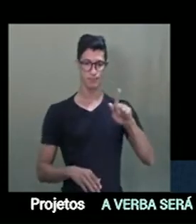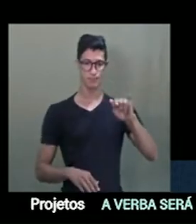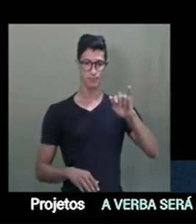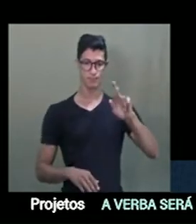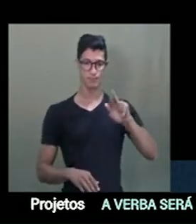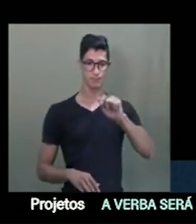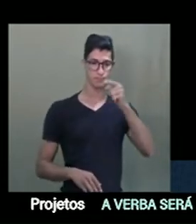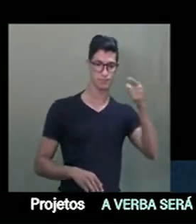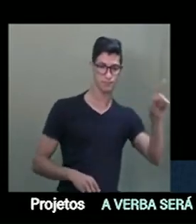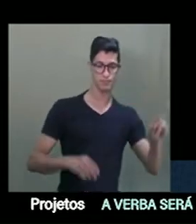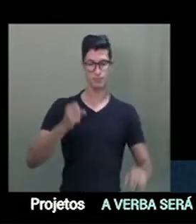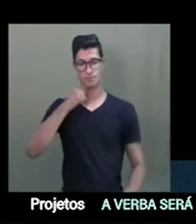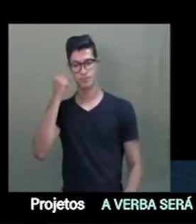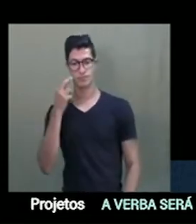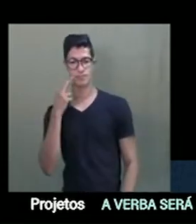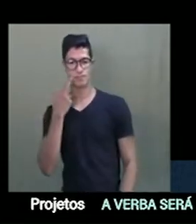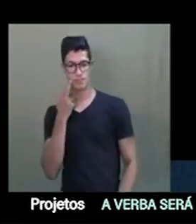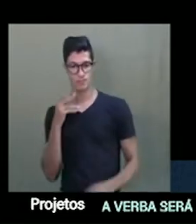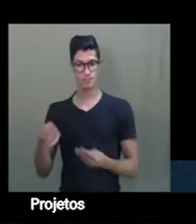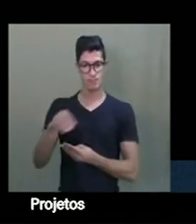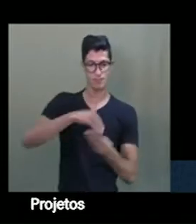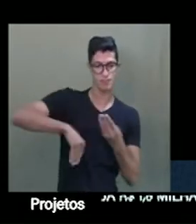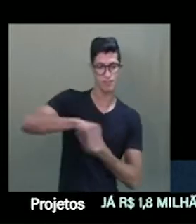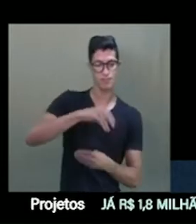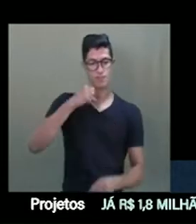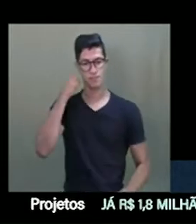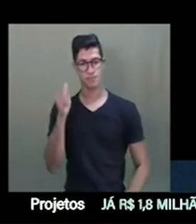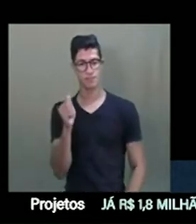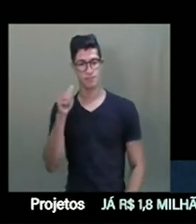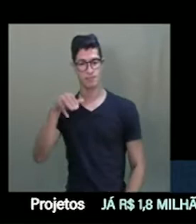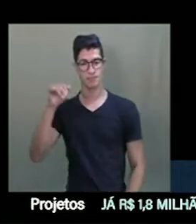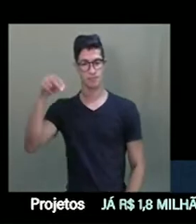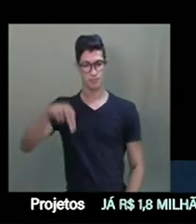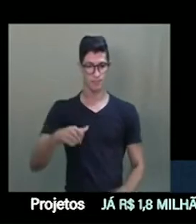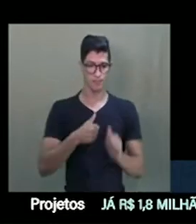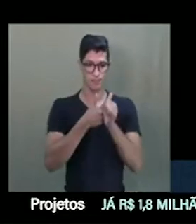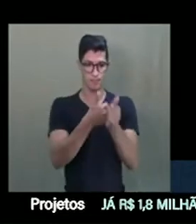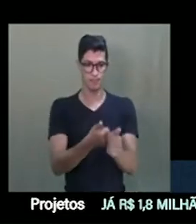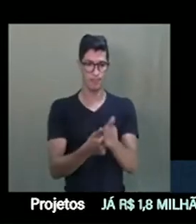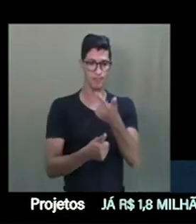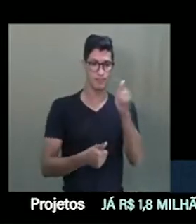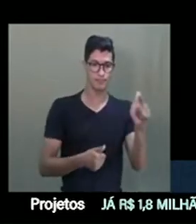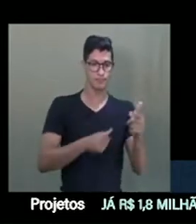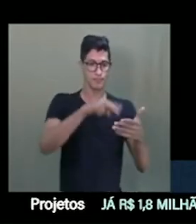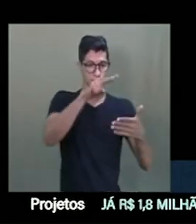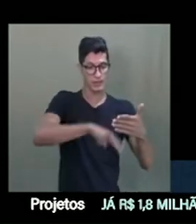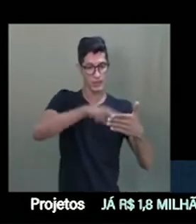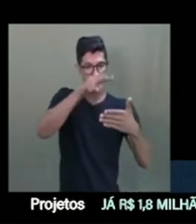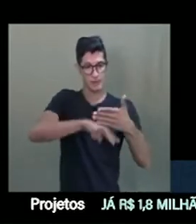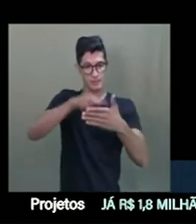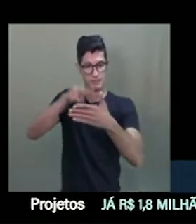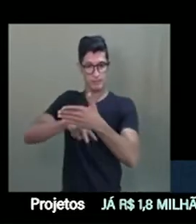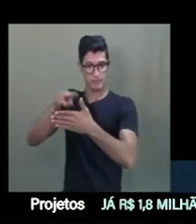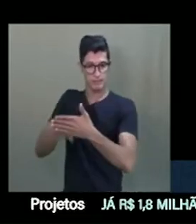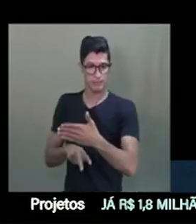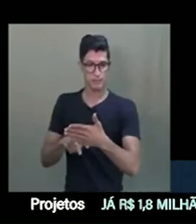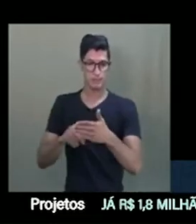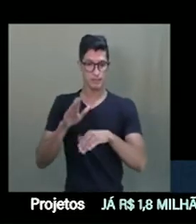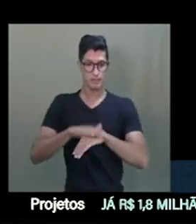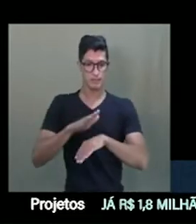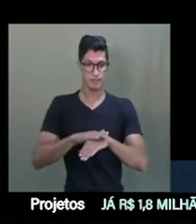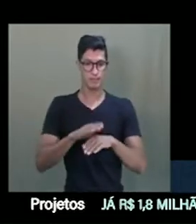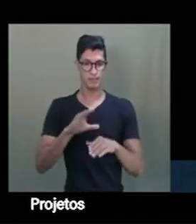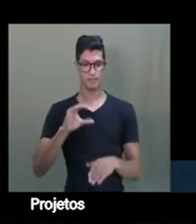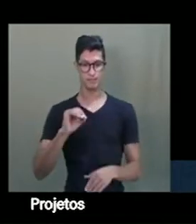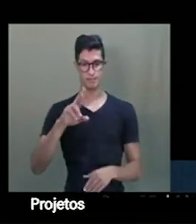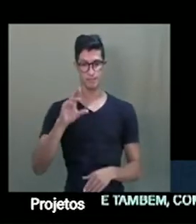senador Randolph, que se envolveram mais, o senador Amin, que disse que está acompanhando o caso, outros não leram, estão fazendo